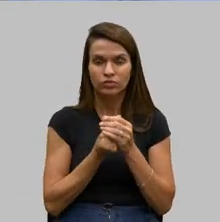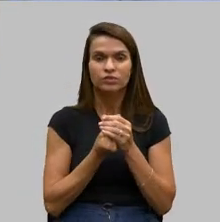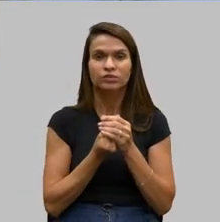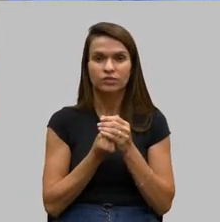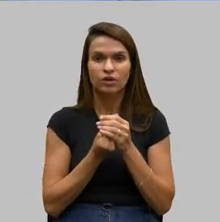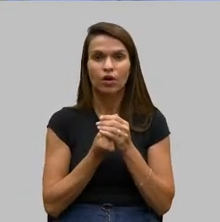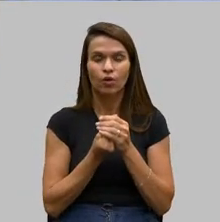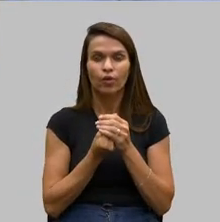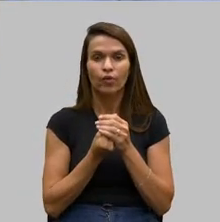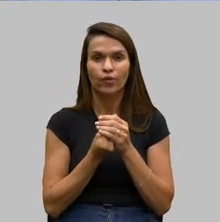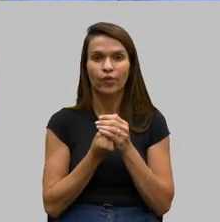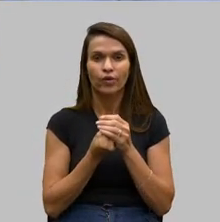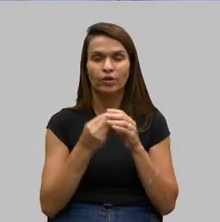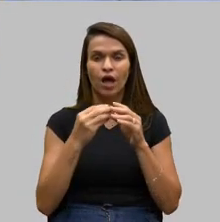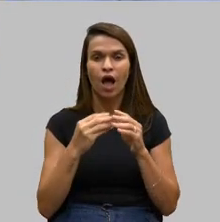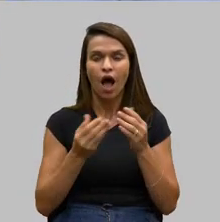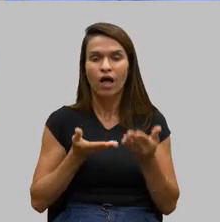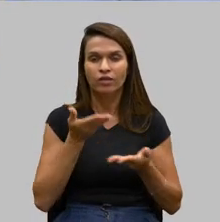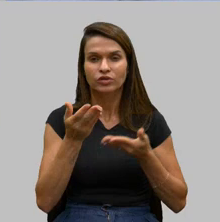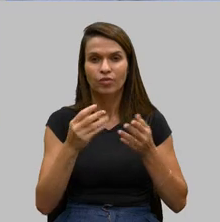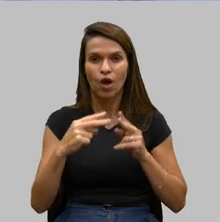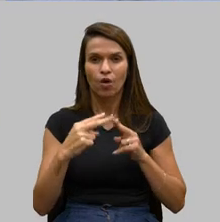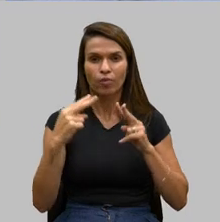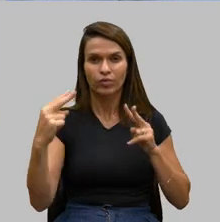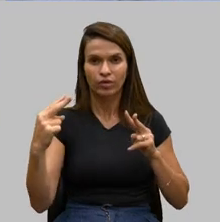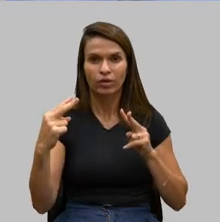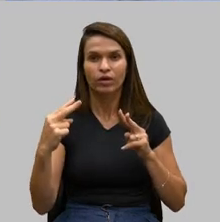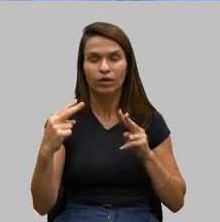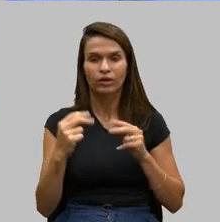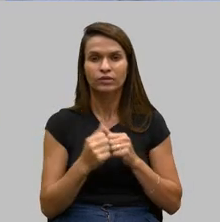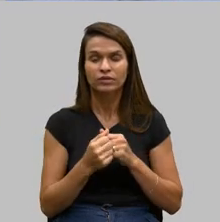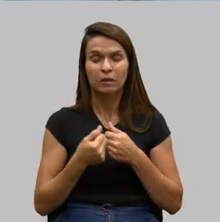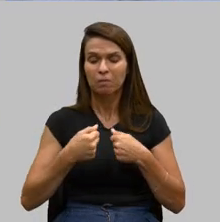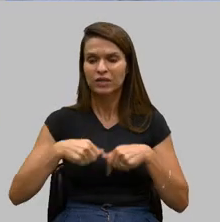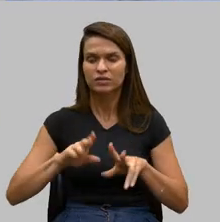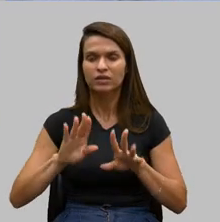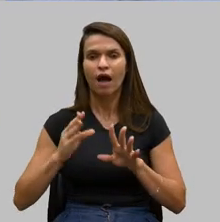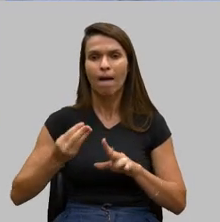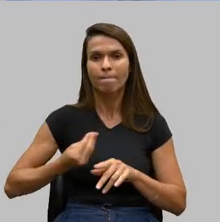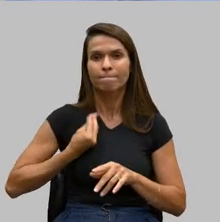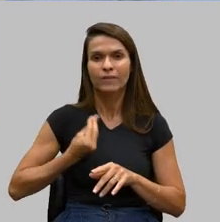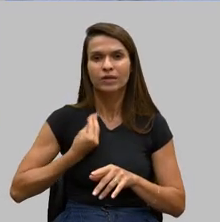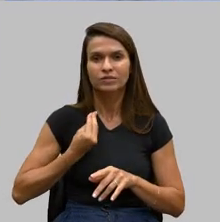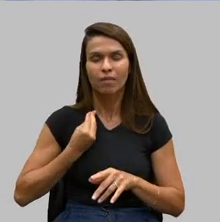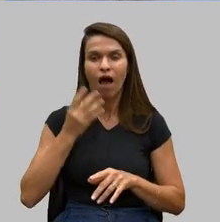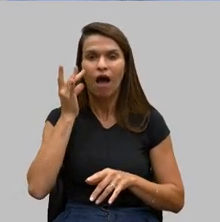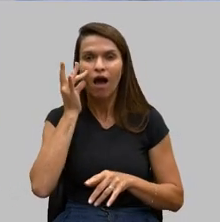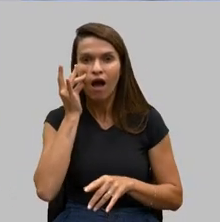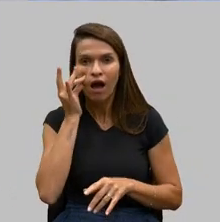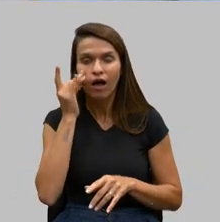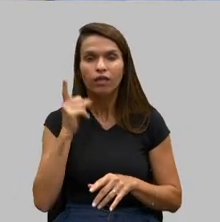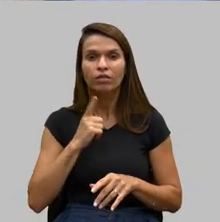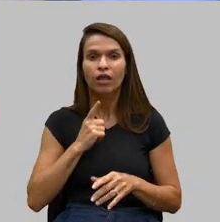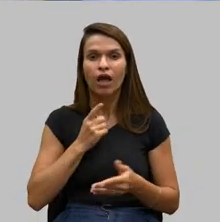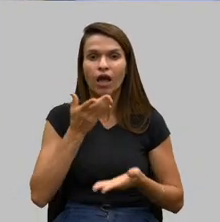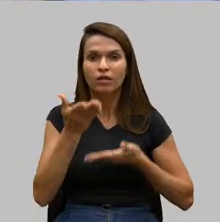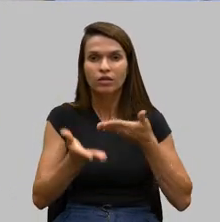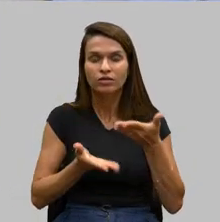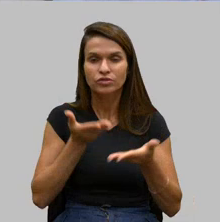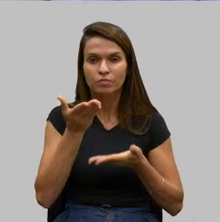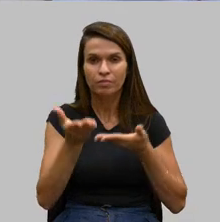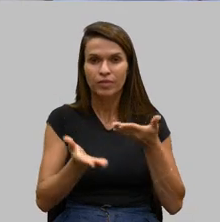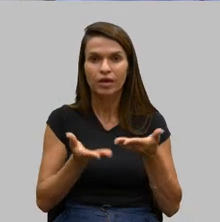para servidores sem a necessidade de ir a juízo bem como o atendimento prioritário a idosos asilados